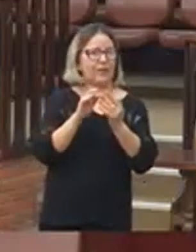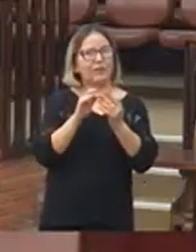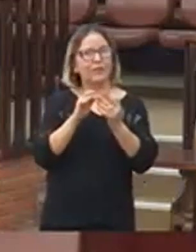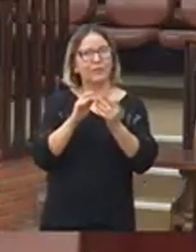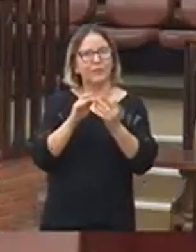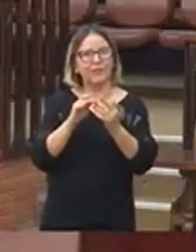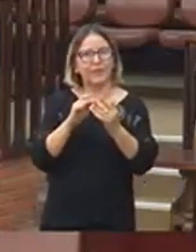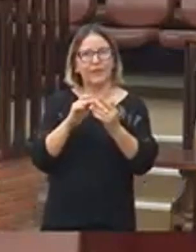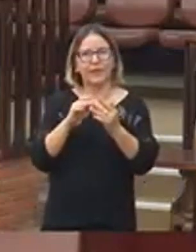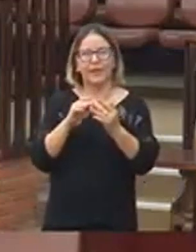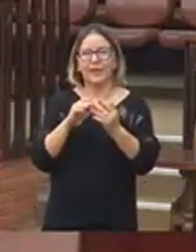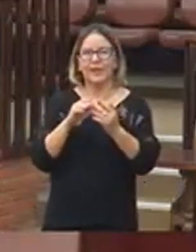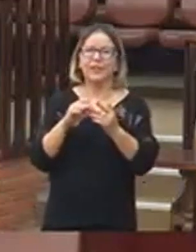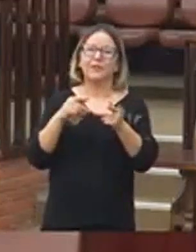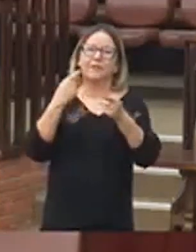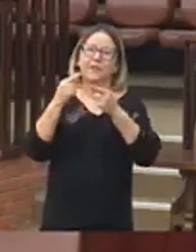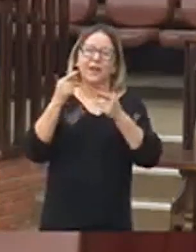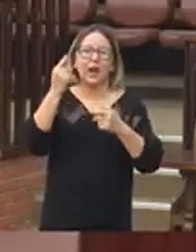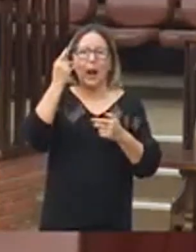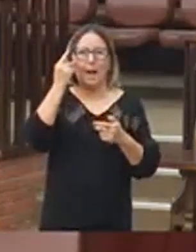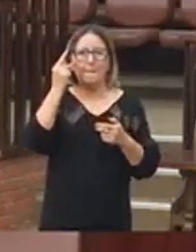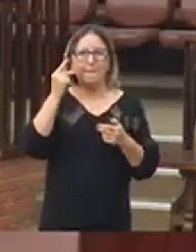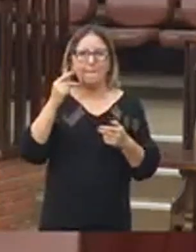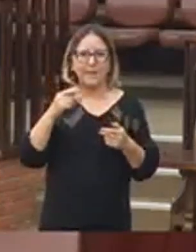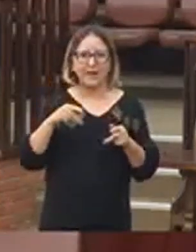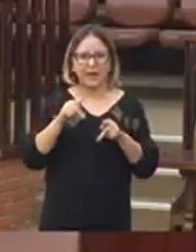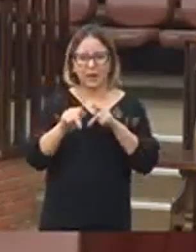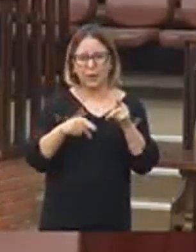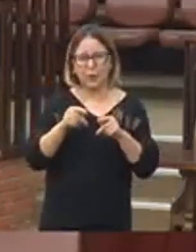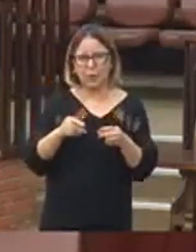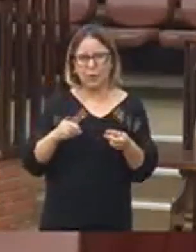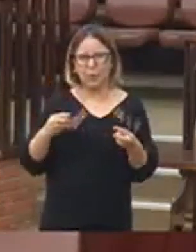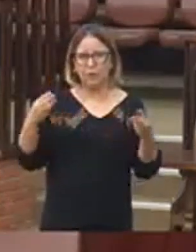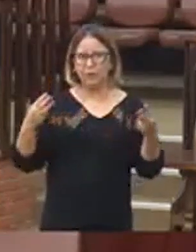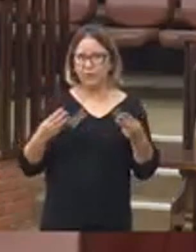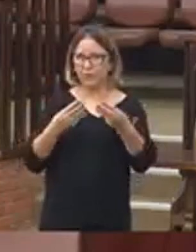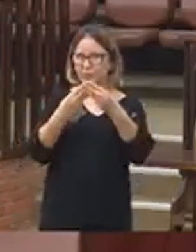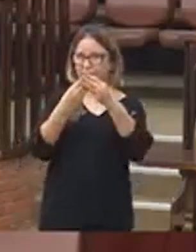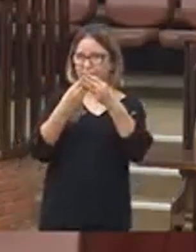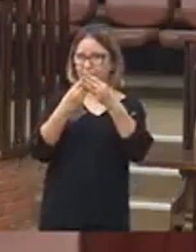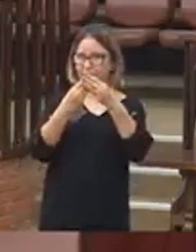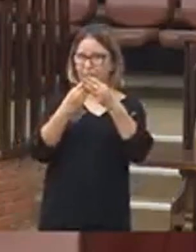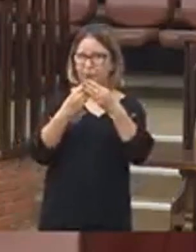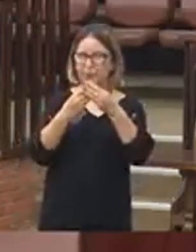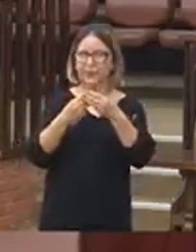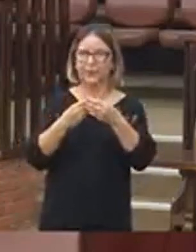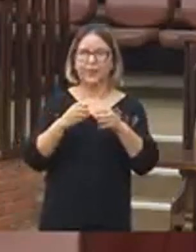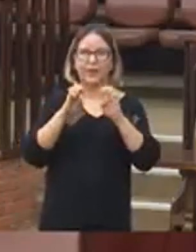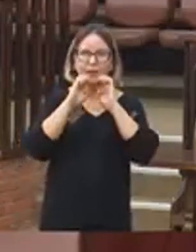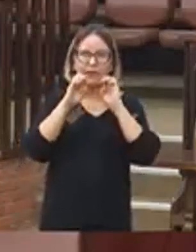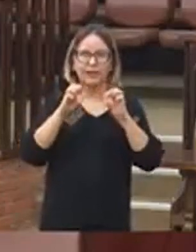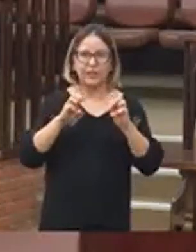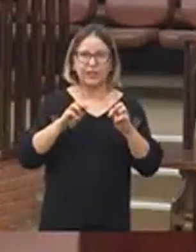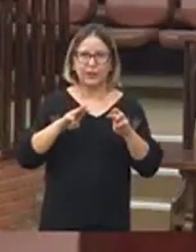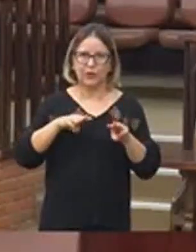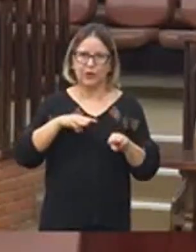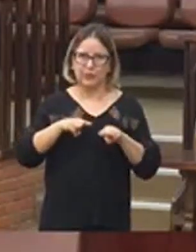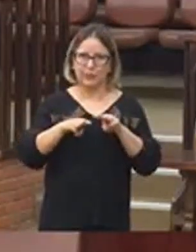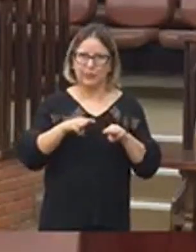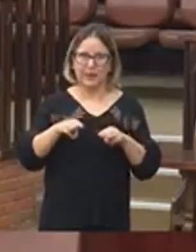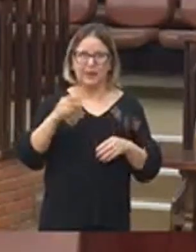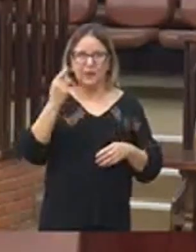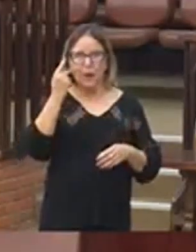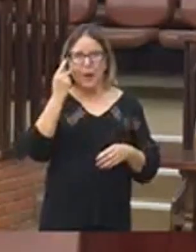com os judeus. O Evangelho de Marcos, ele tem um foco para os